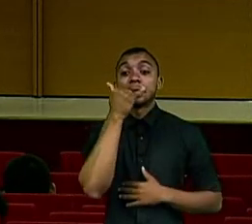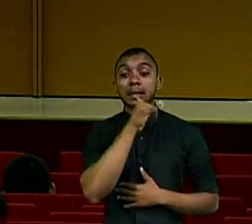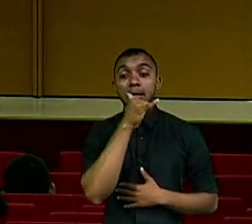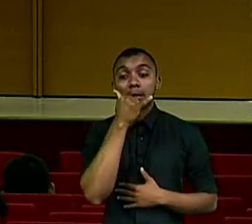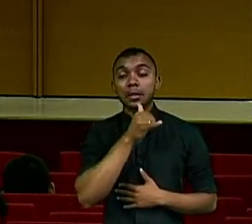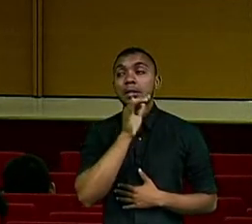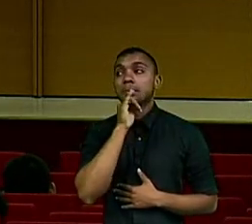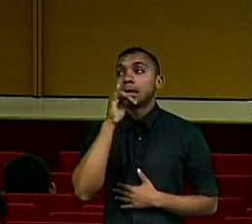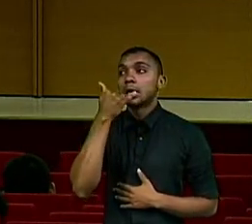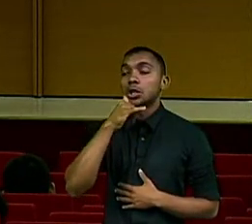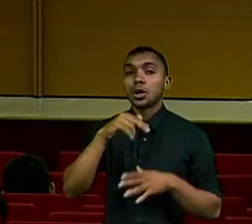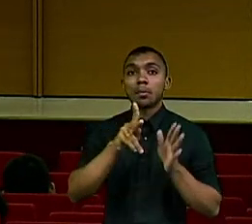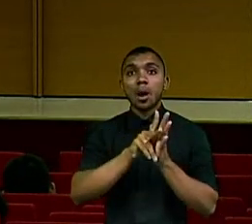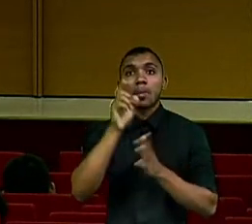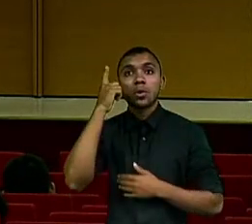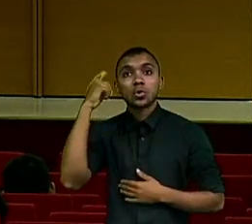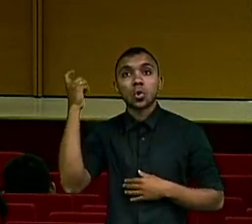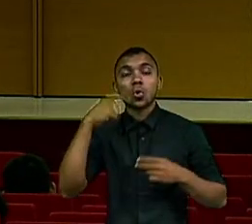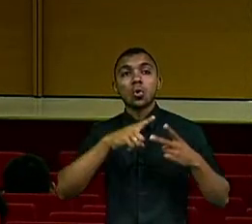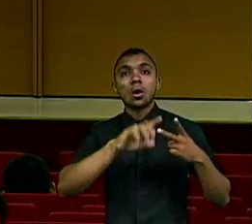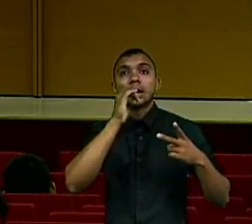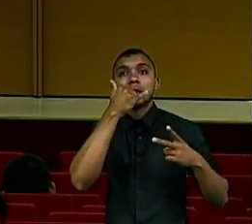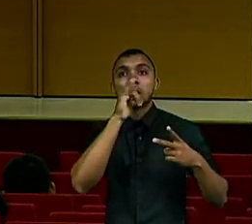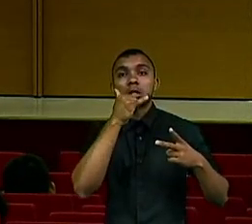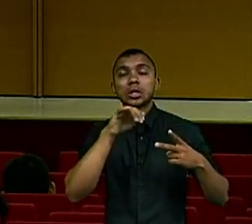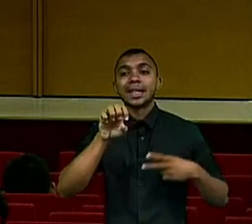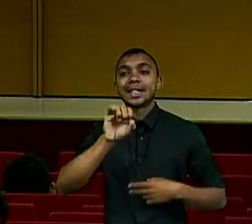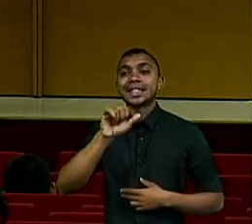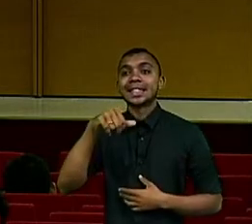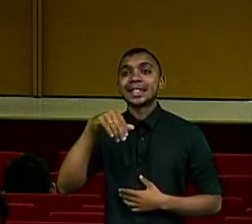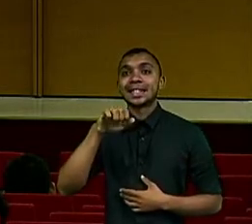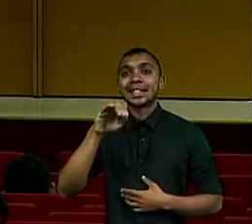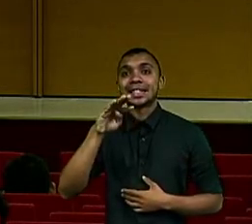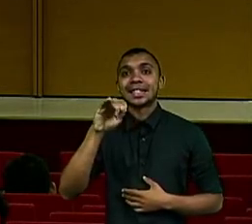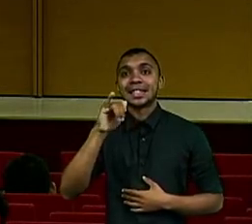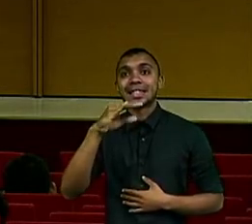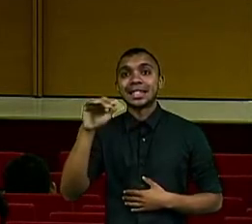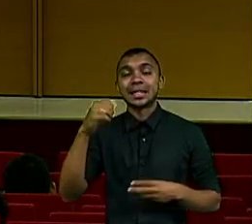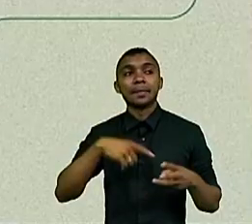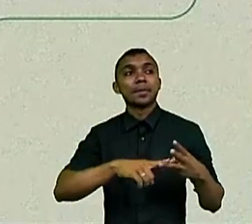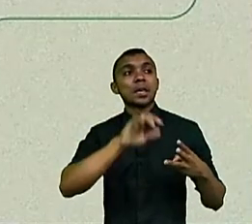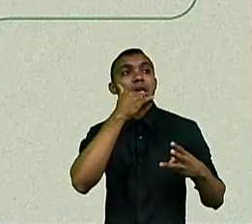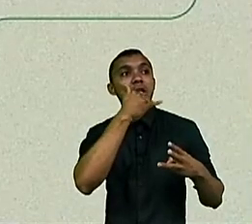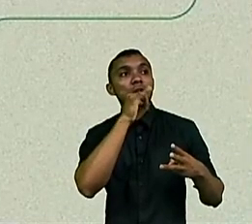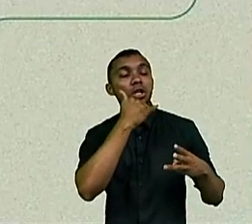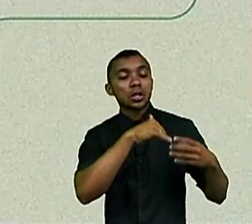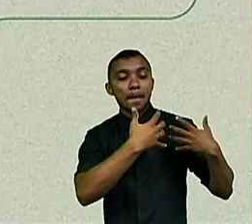sonora Como existe energia cinética Como existe energia mecânica